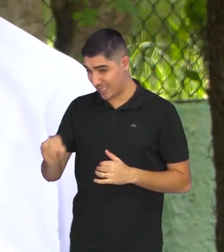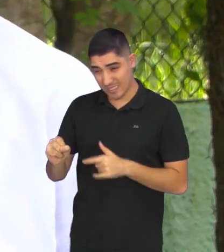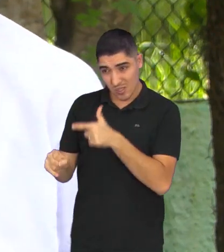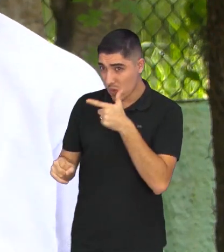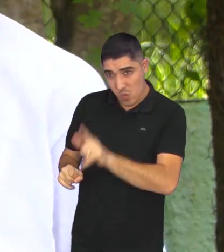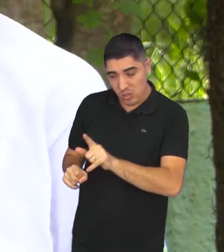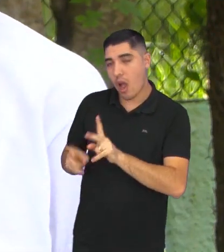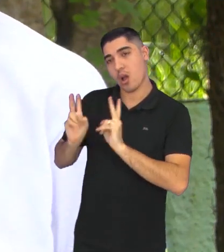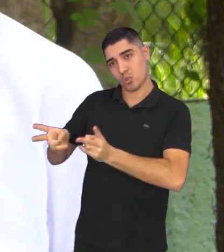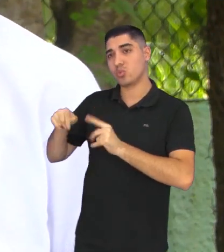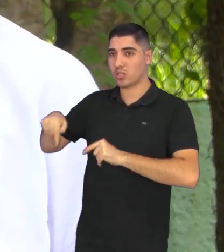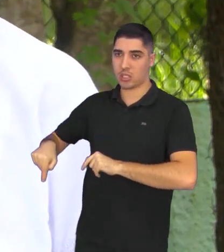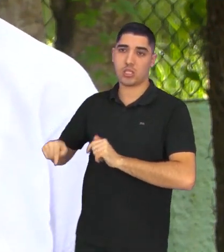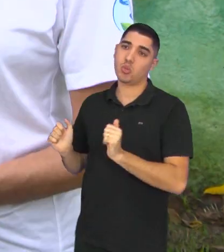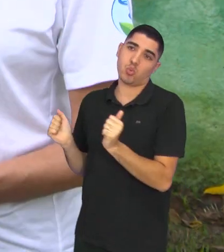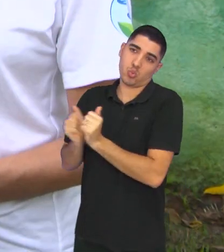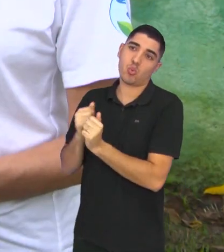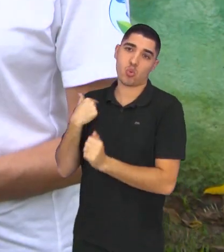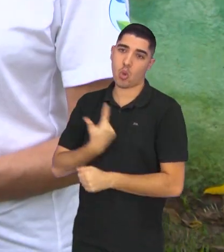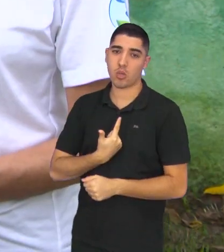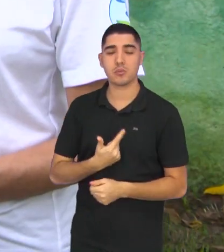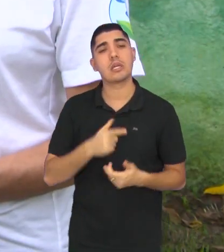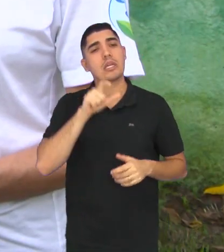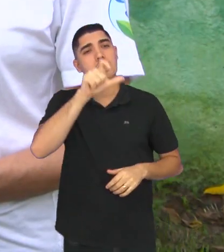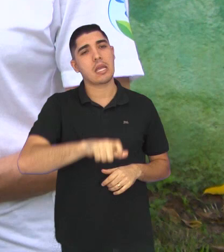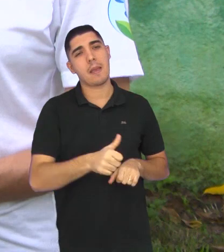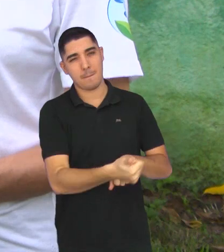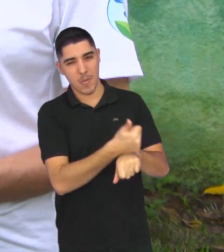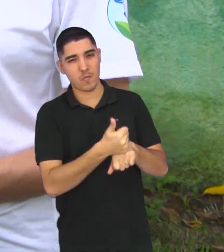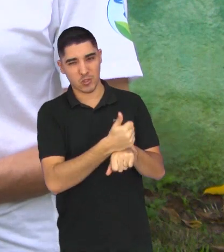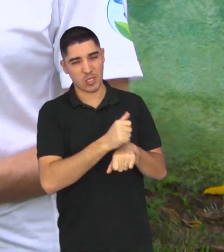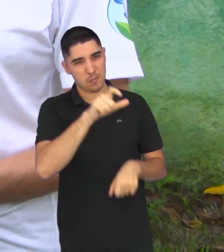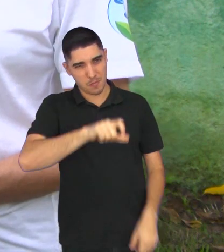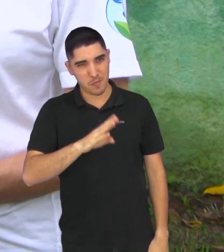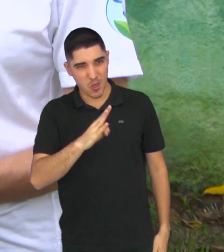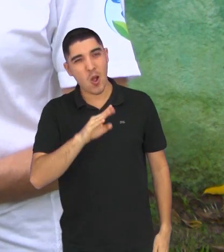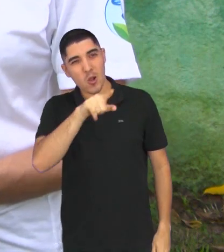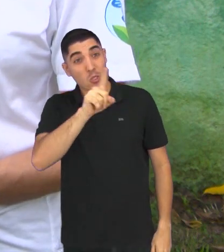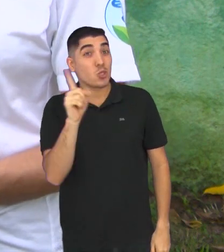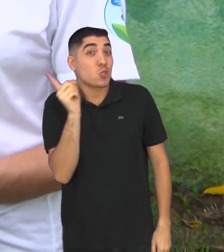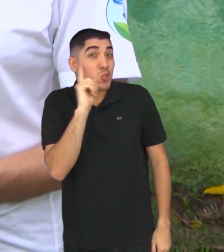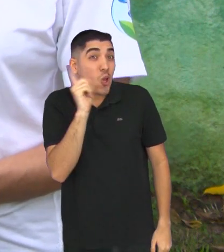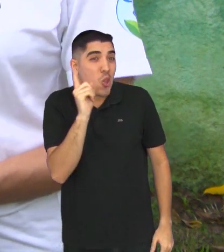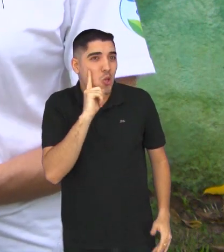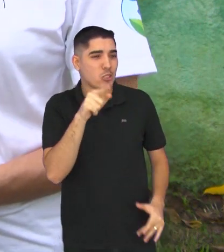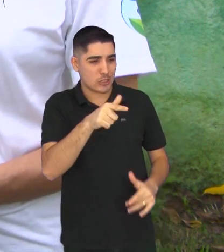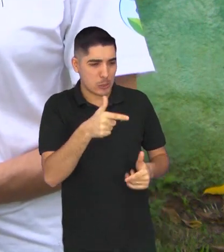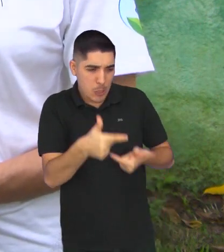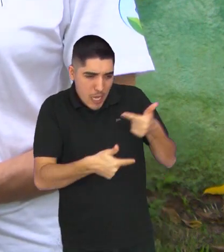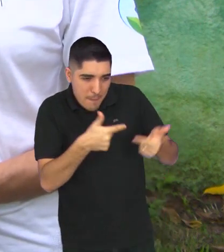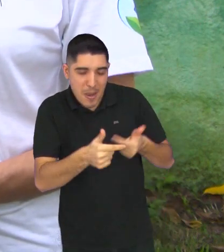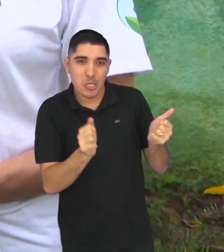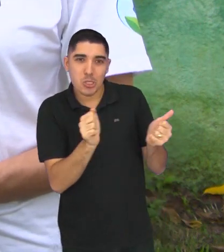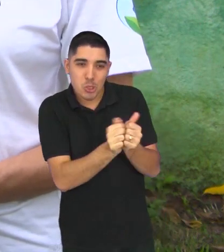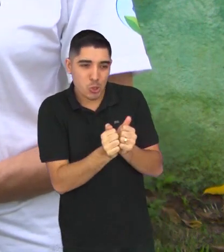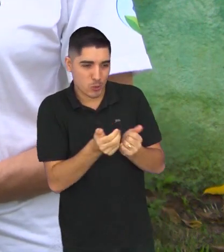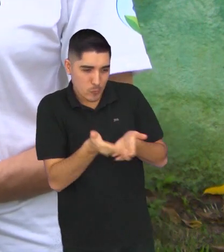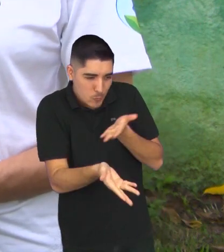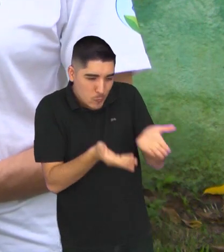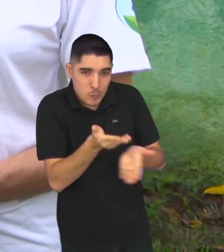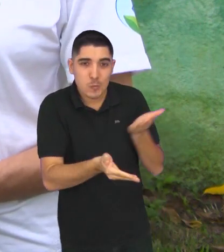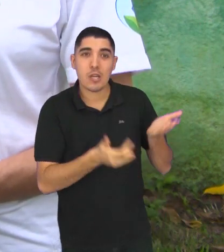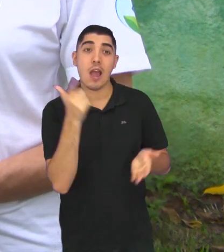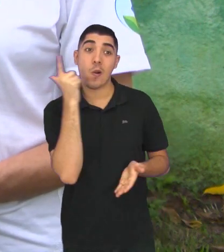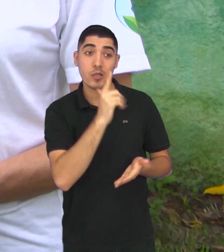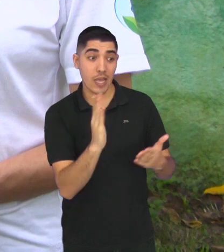vai, se não conseguir, ele fica em cativeiro. E como bióloga, convivendo todos os dias com esses animais, fazendo parte dessa cadeia, né, que